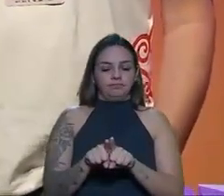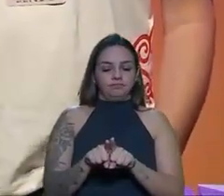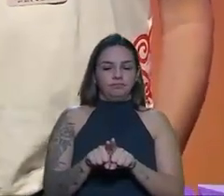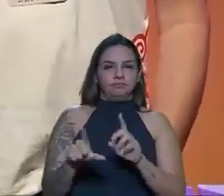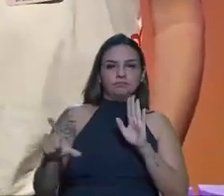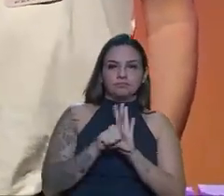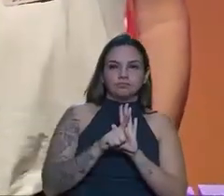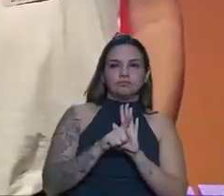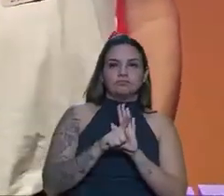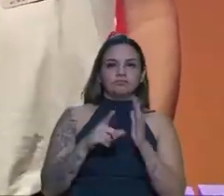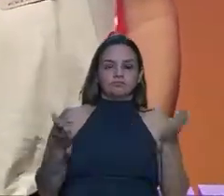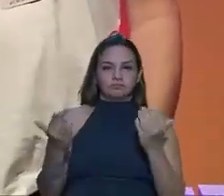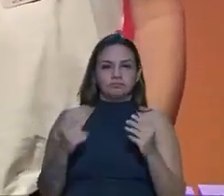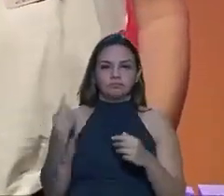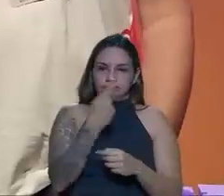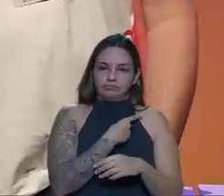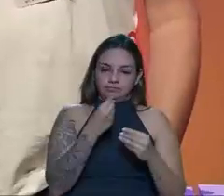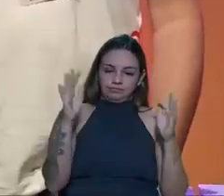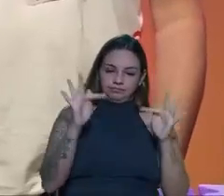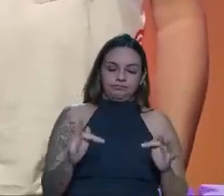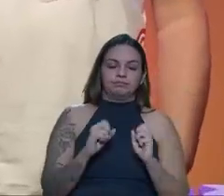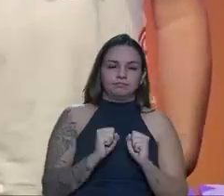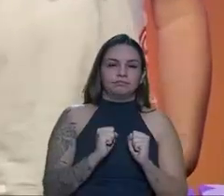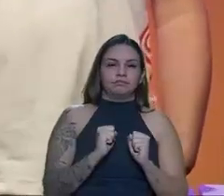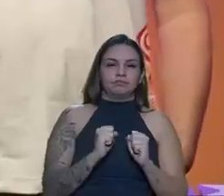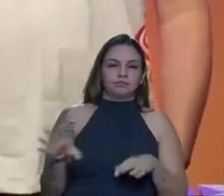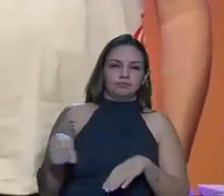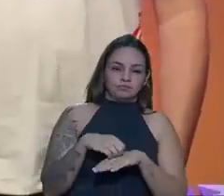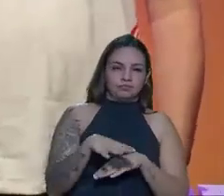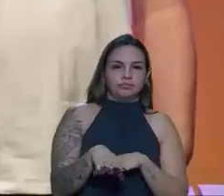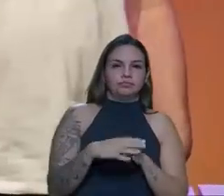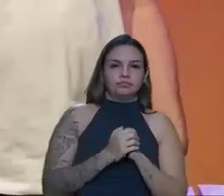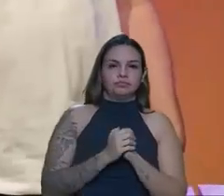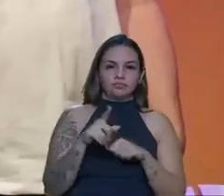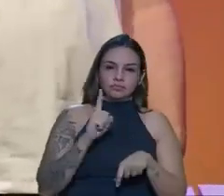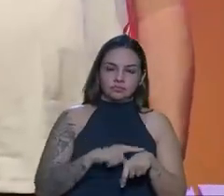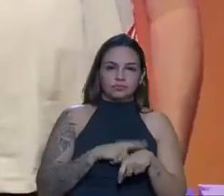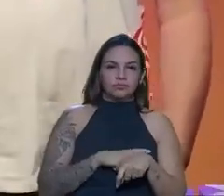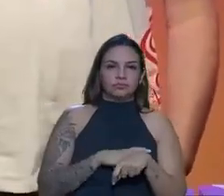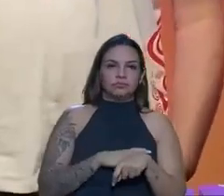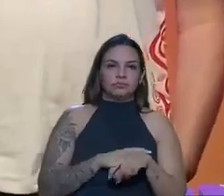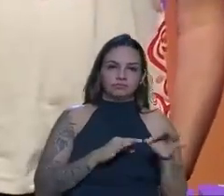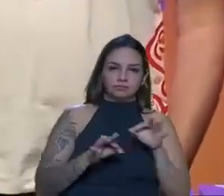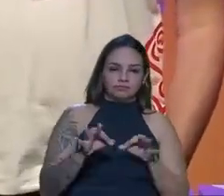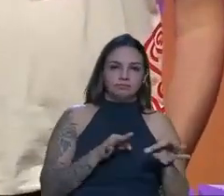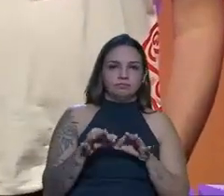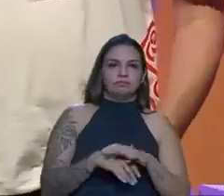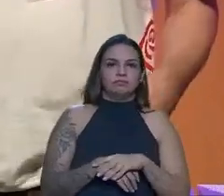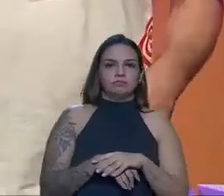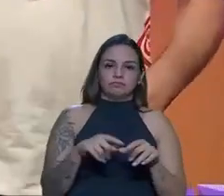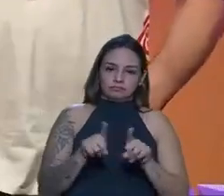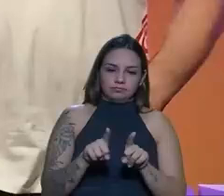subvenção de leis, de incentivos, a gente fica muito feliz de poder compartilhar esse momento com projetos